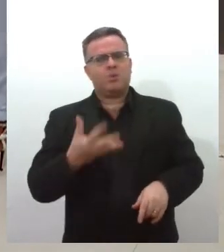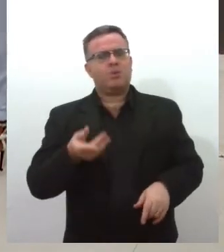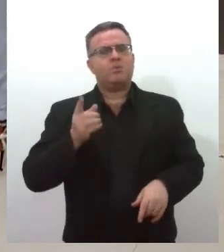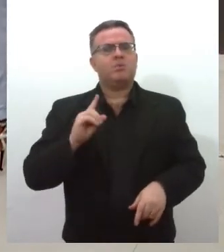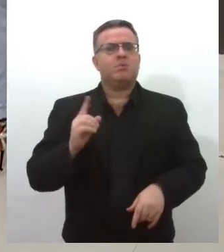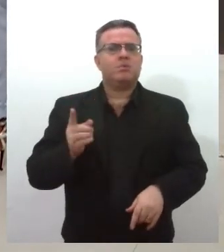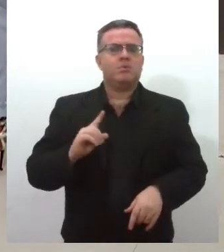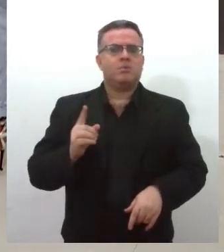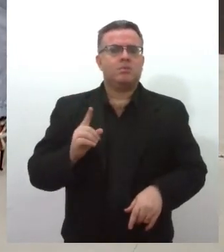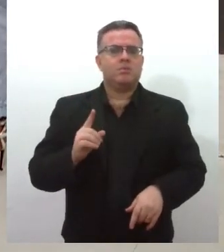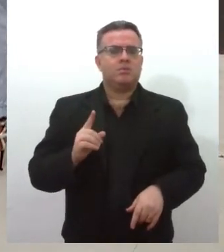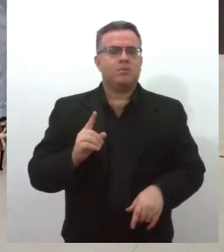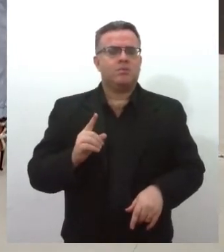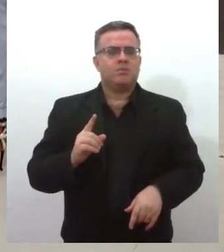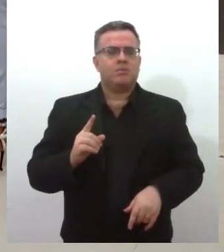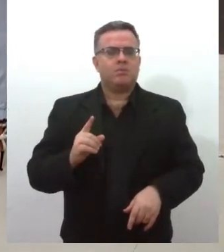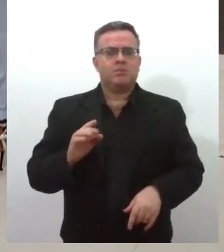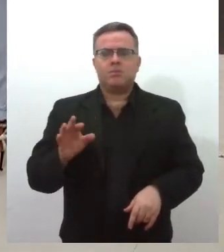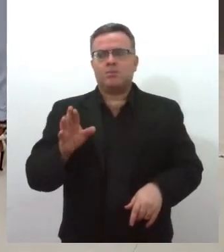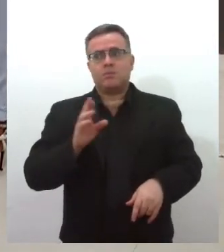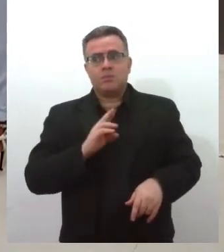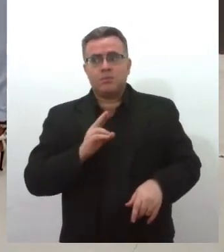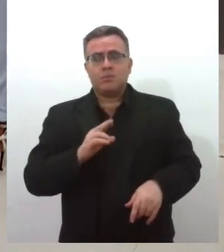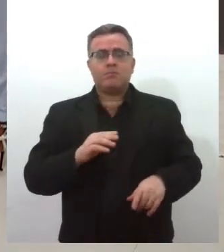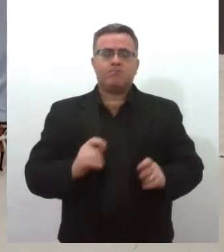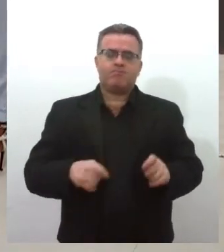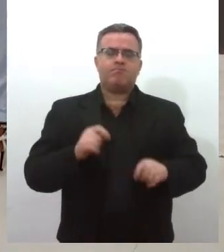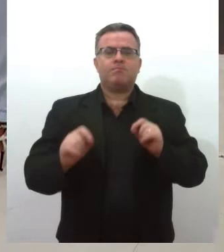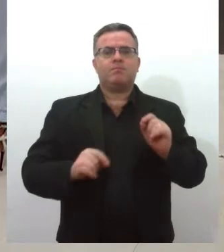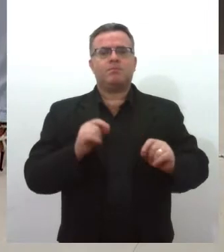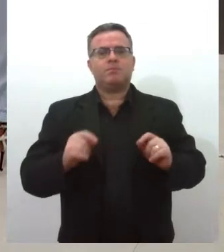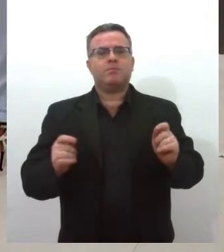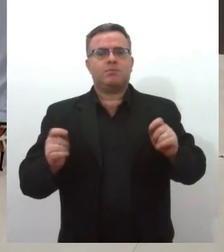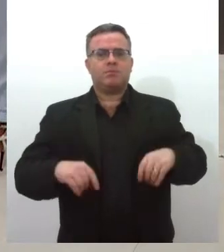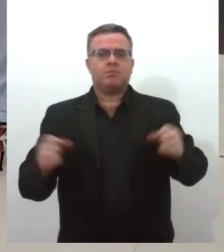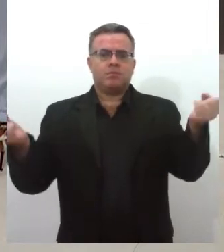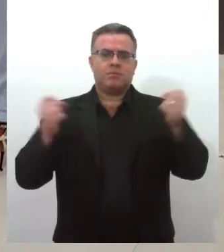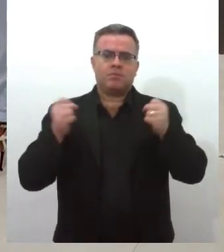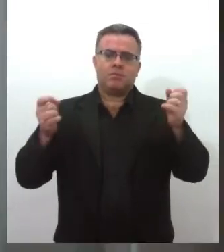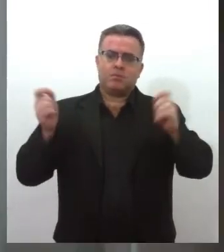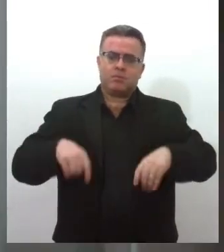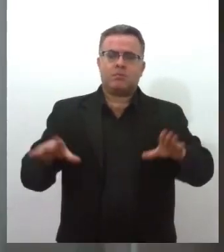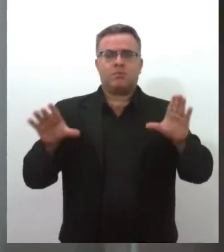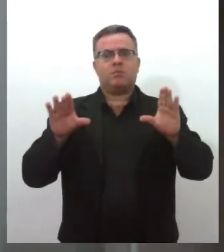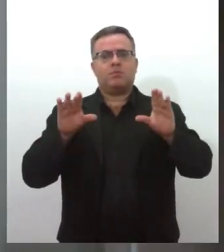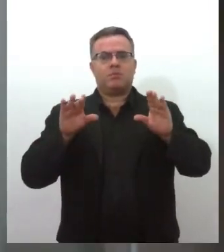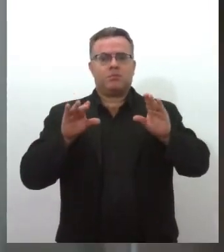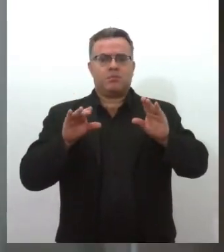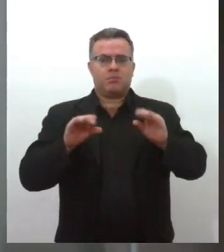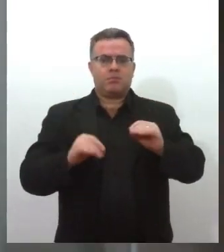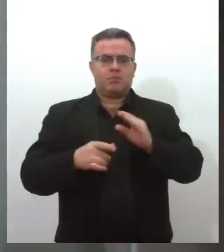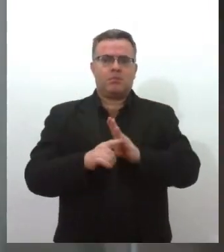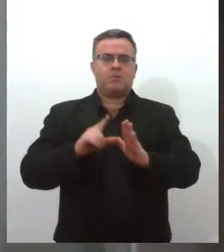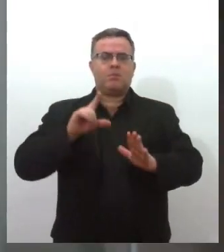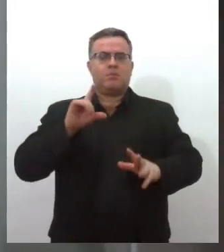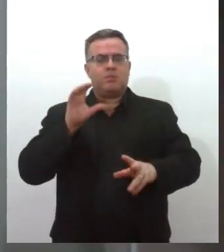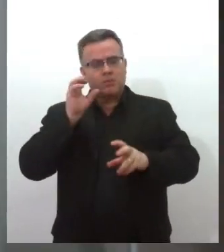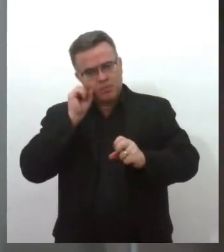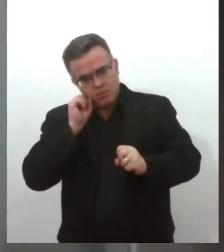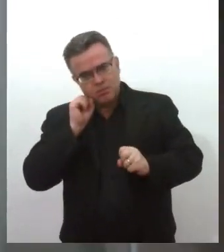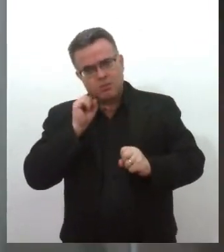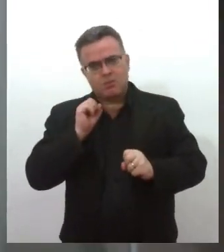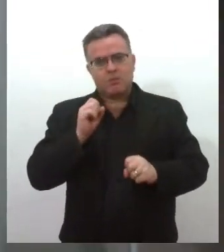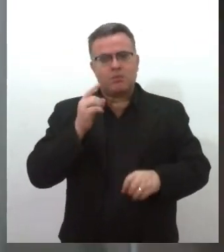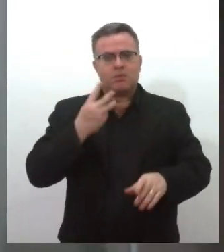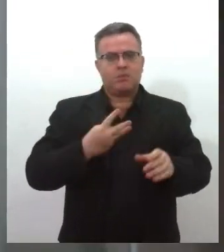dia? A atividade física, ela pode ser praticada à noite, pelo menos 3 horas antes do momento da pessoa ir